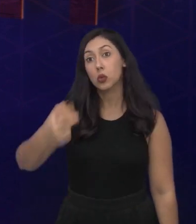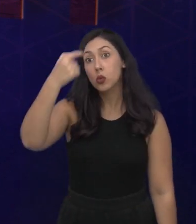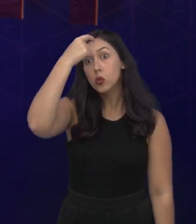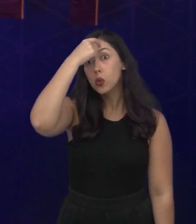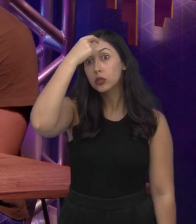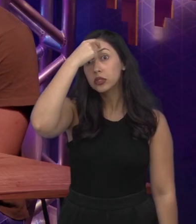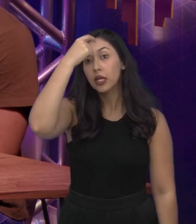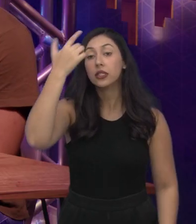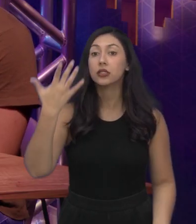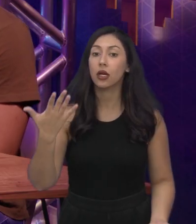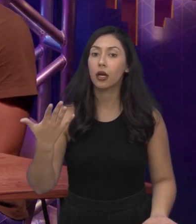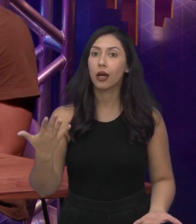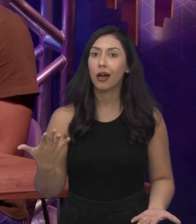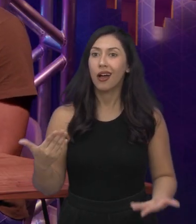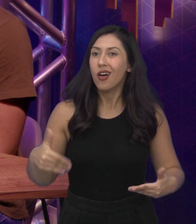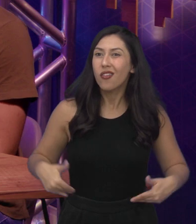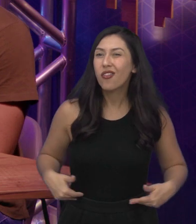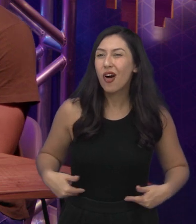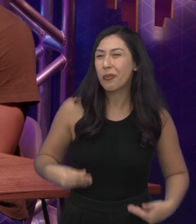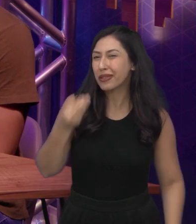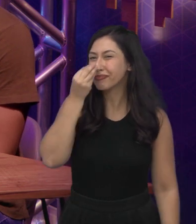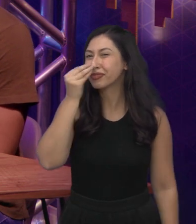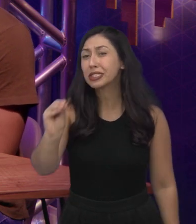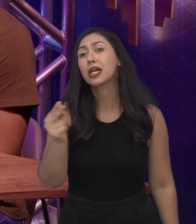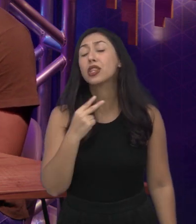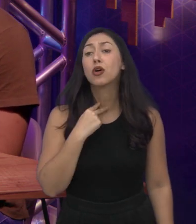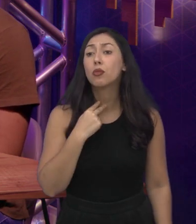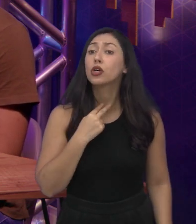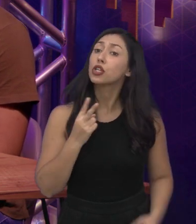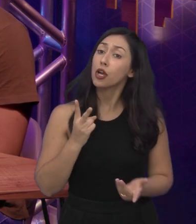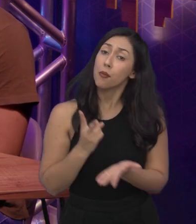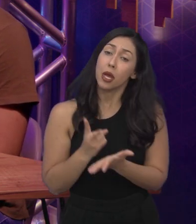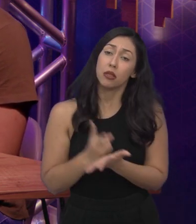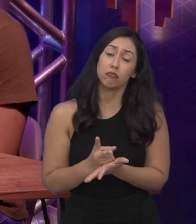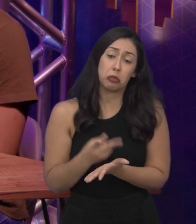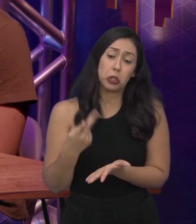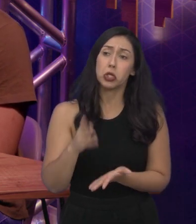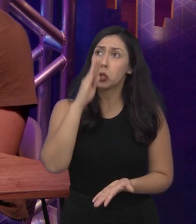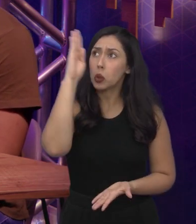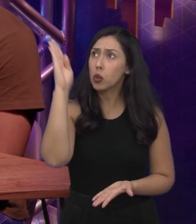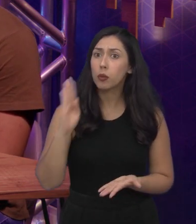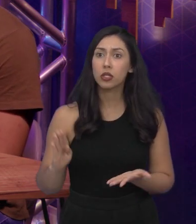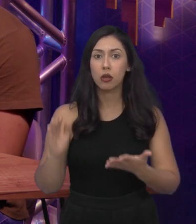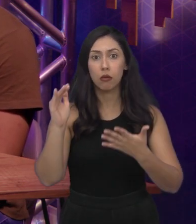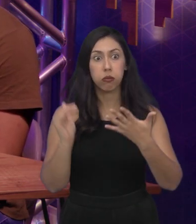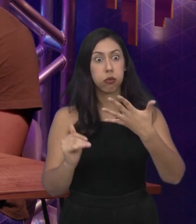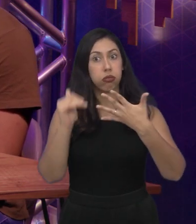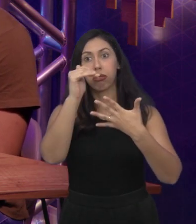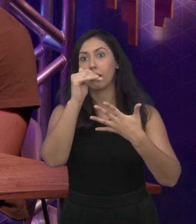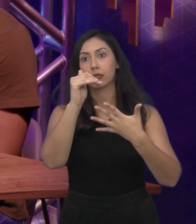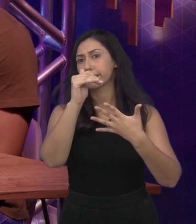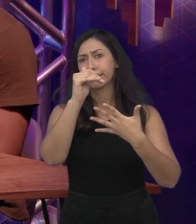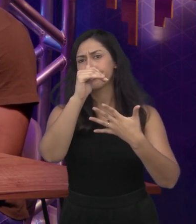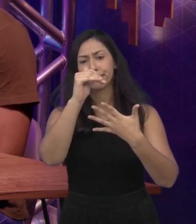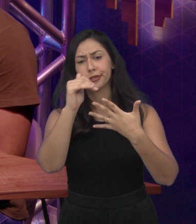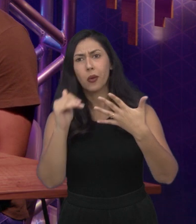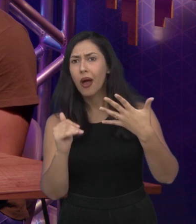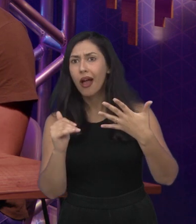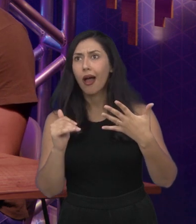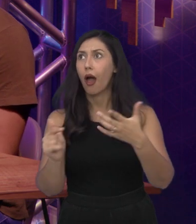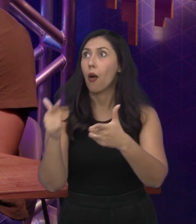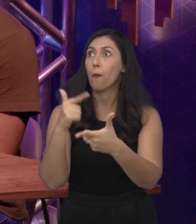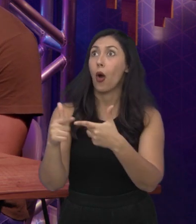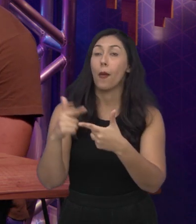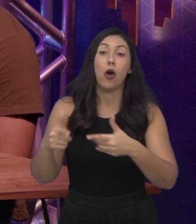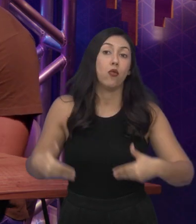da fome, né, a gente não pode deixar ele de lado, mesmo que o Brasil não seja um dos países com